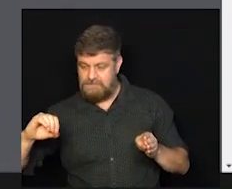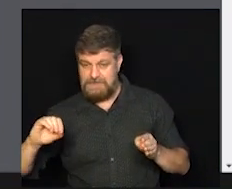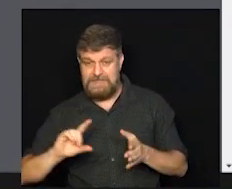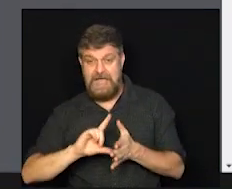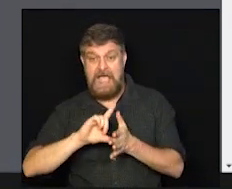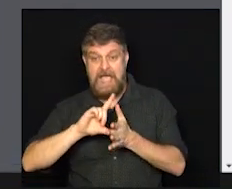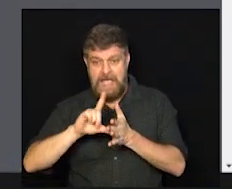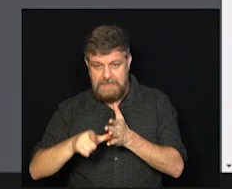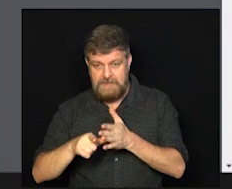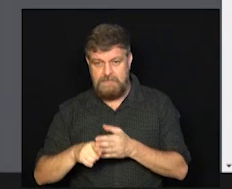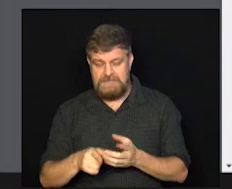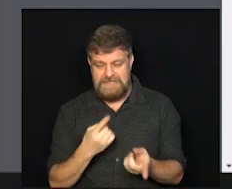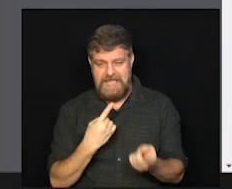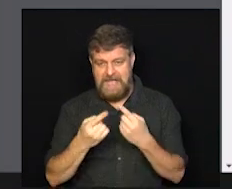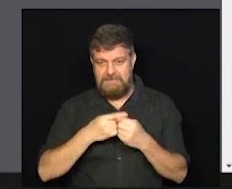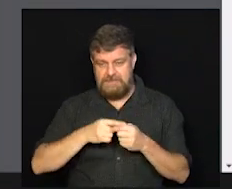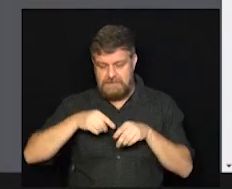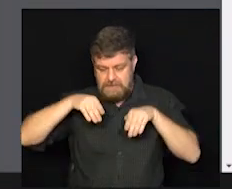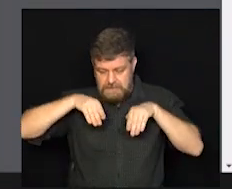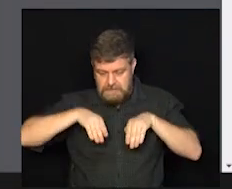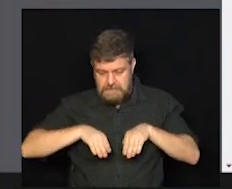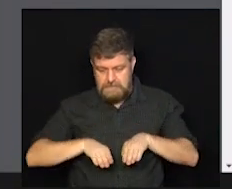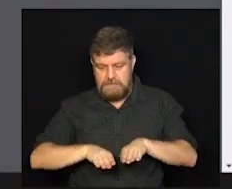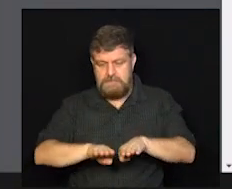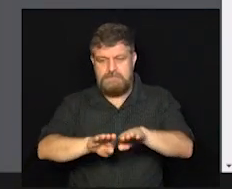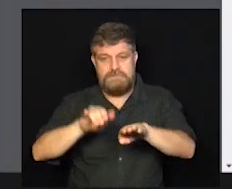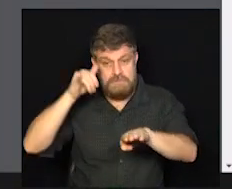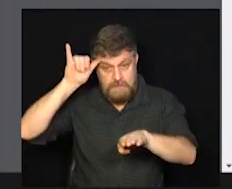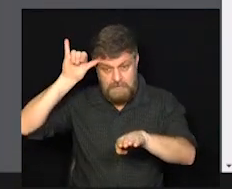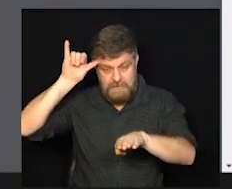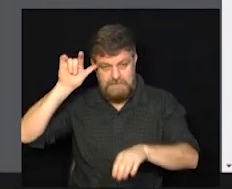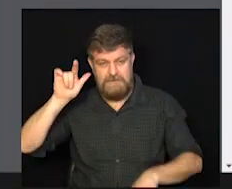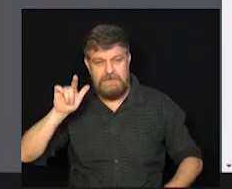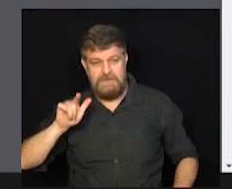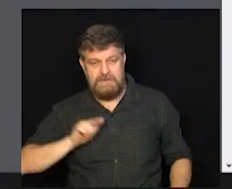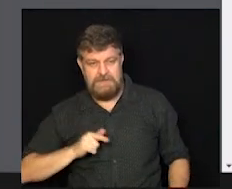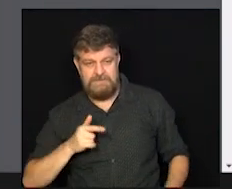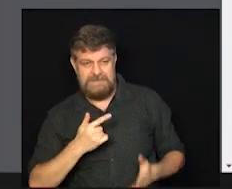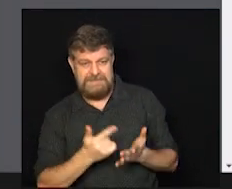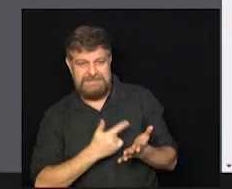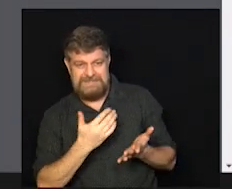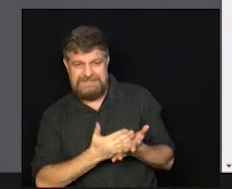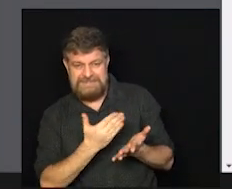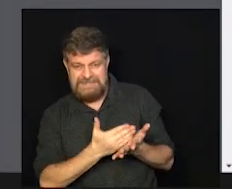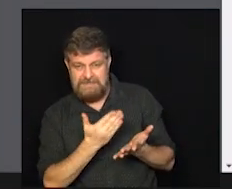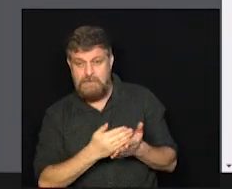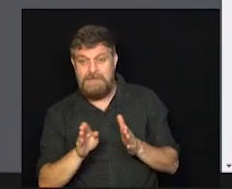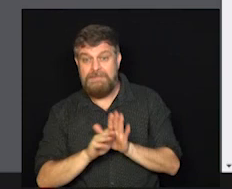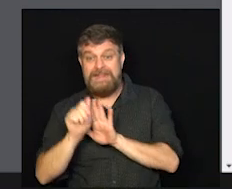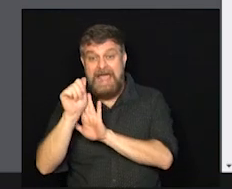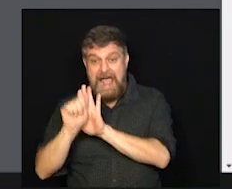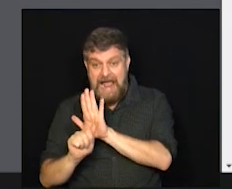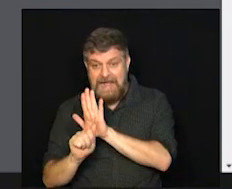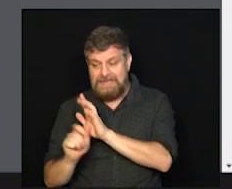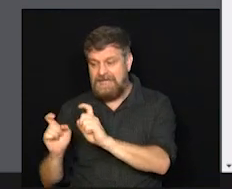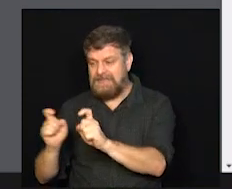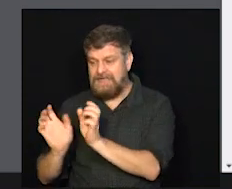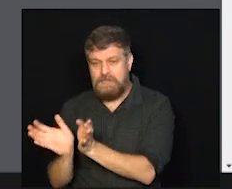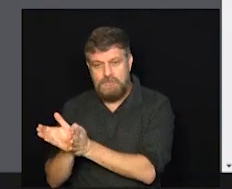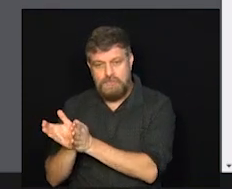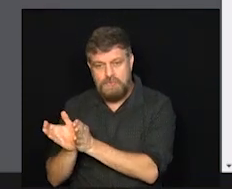a Avenida João Baido Lopes. Estão registradas, não somente nesse livro, mas também nas atas de comunidade, no livro